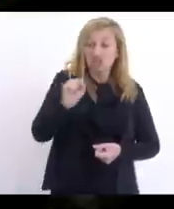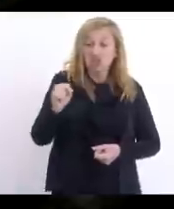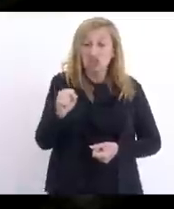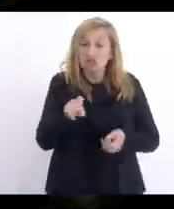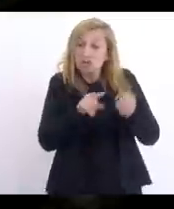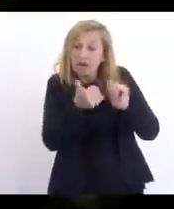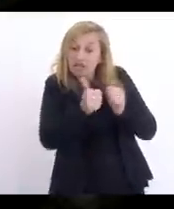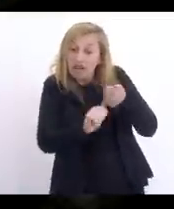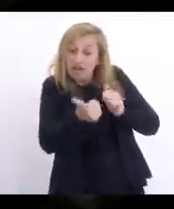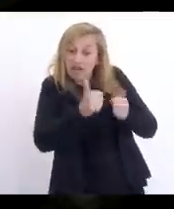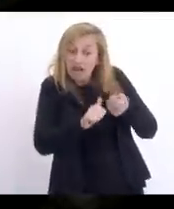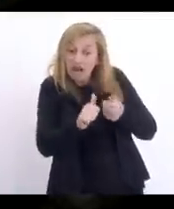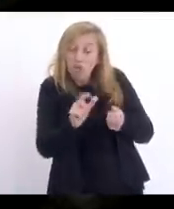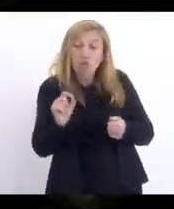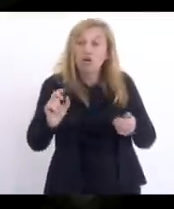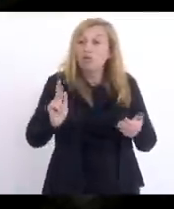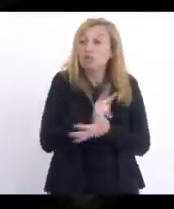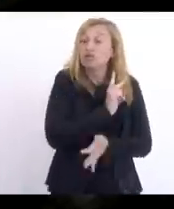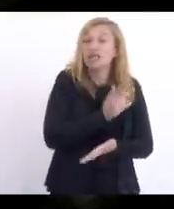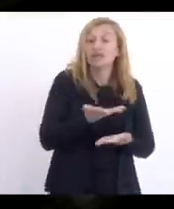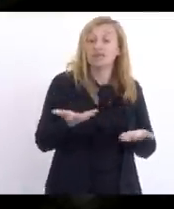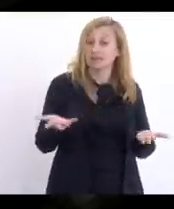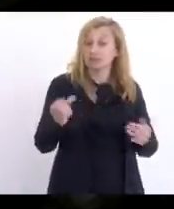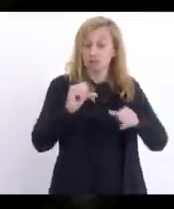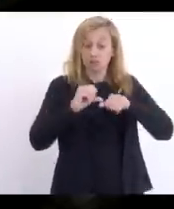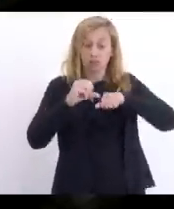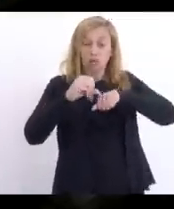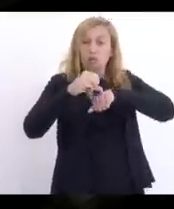avaliar o que, é que chegou, o que, é que acontece com o Ômicron.